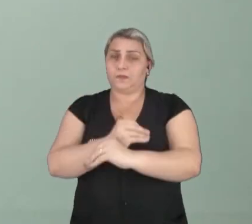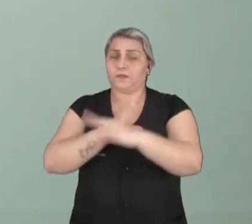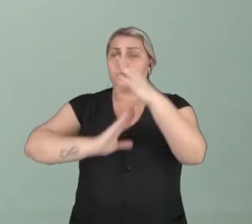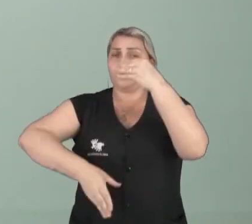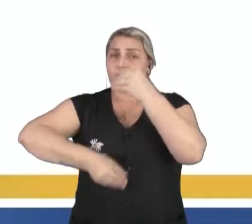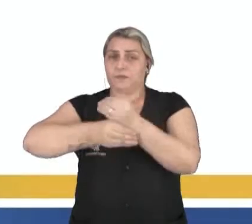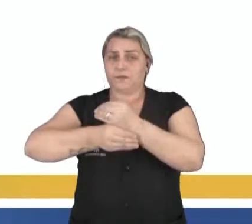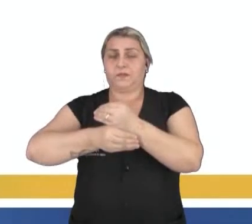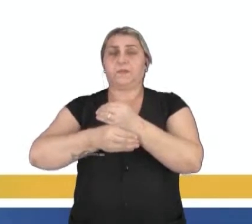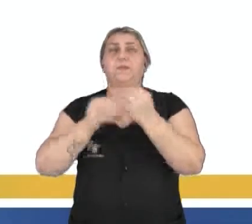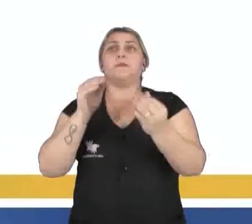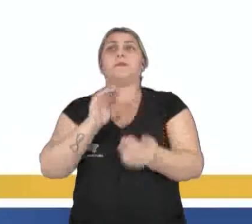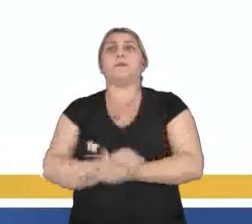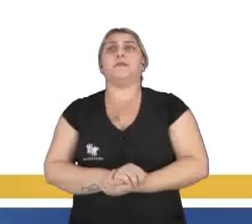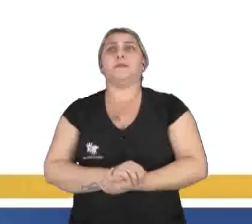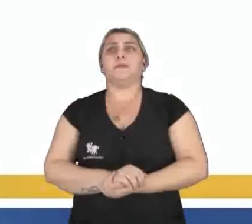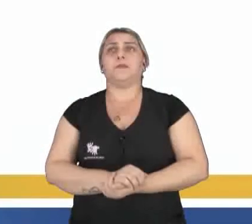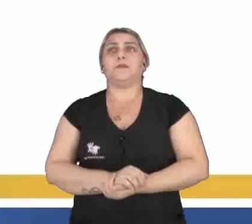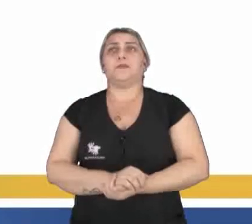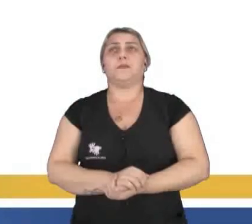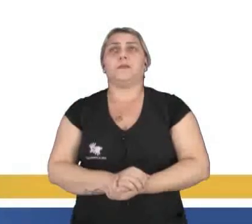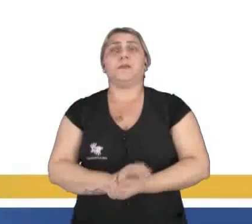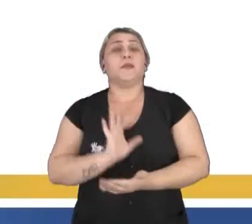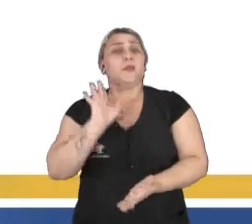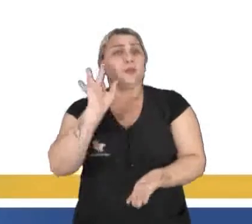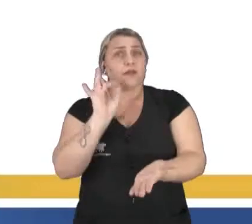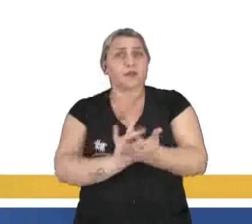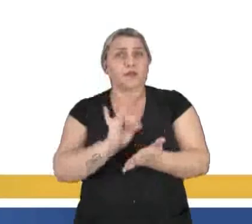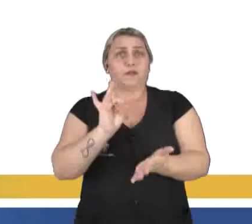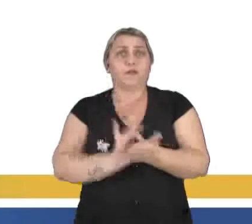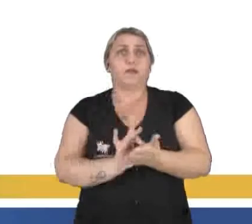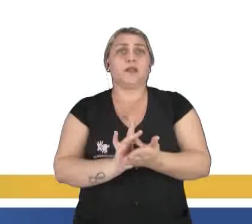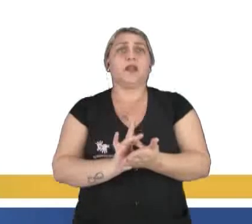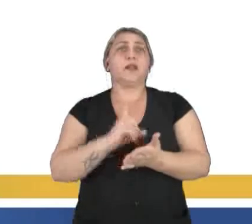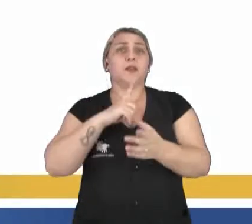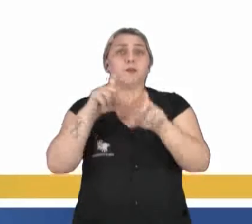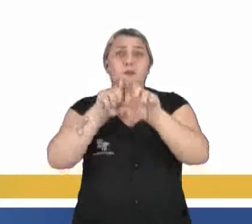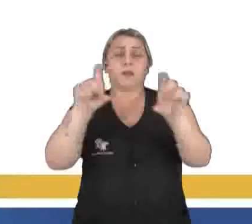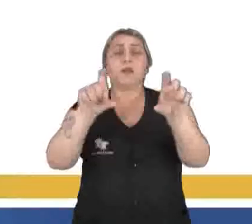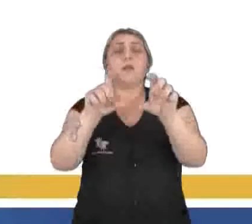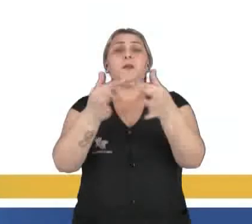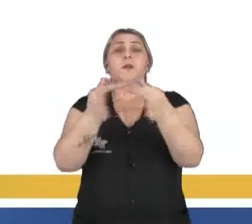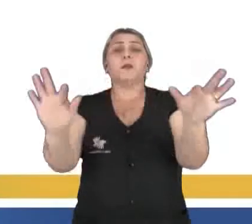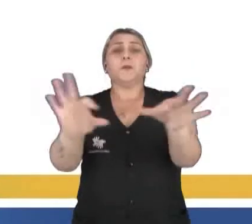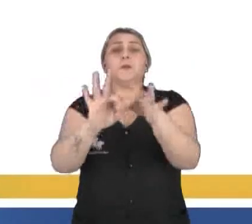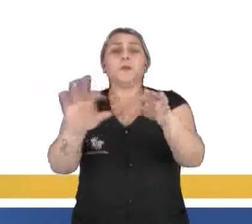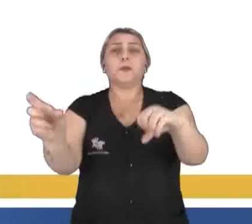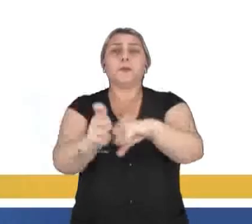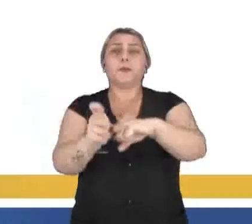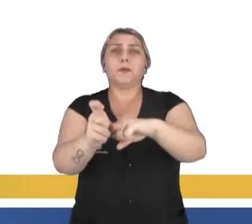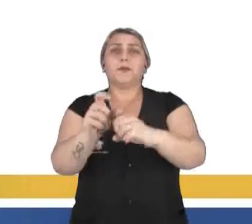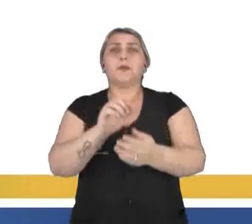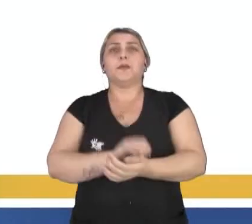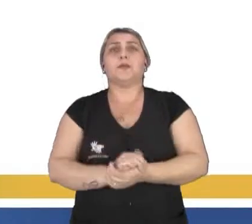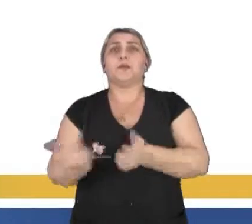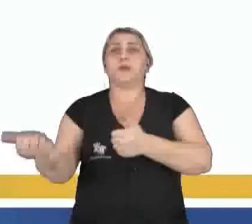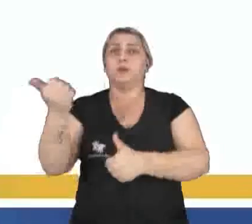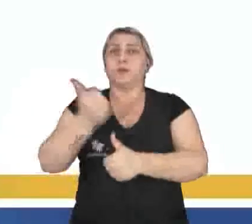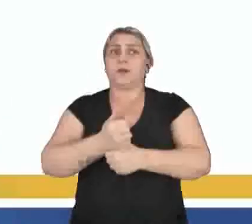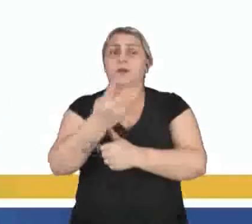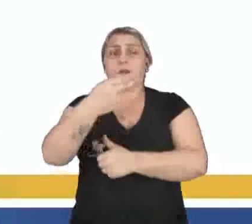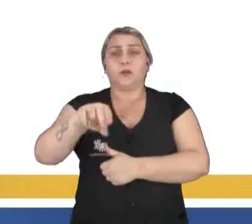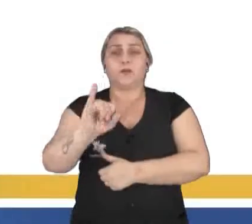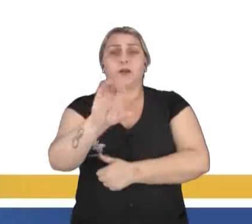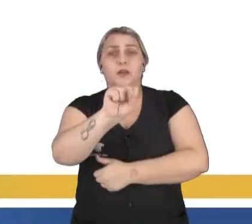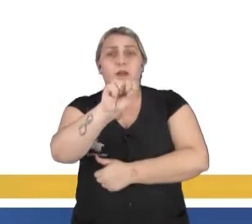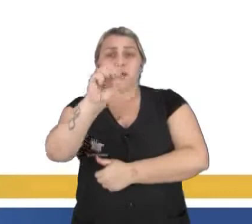integrantes e que realmente vão causar um complemento dentro daquele termo,